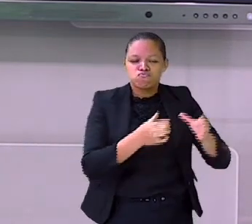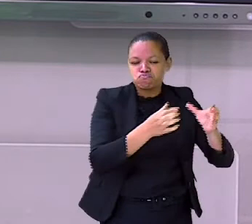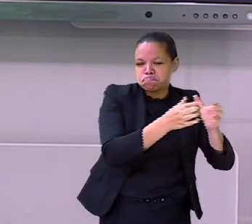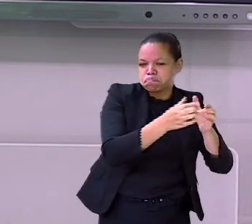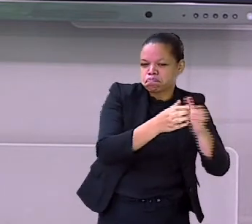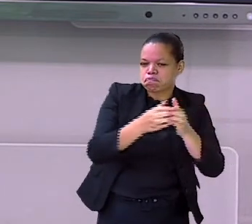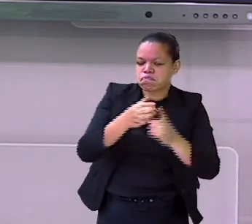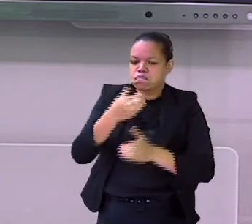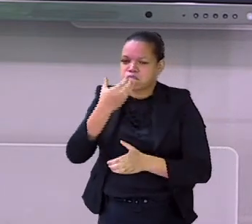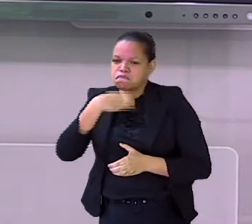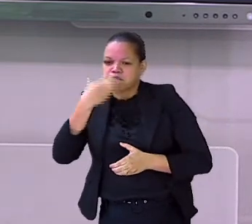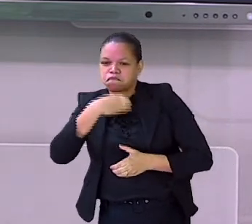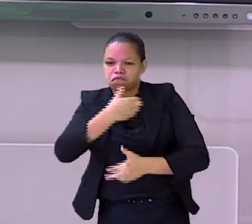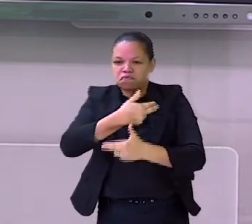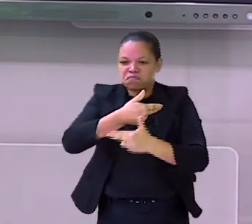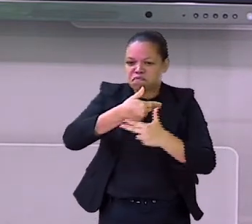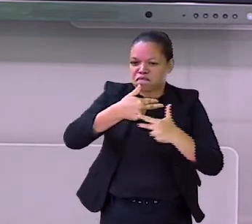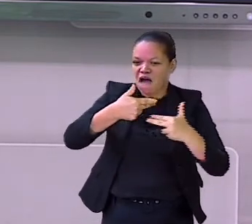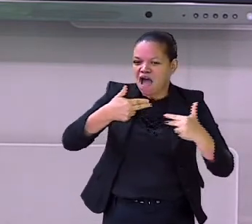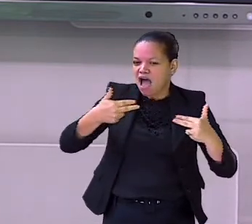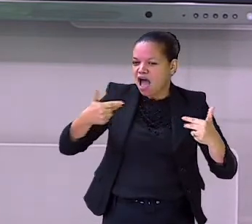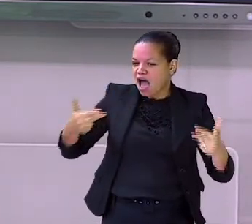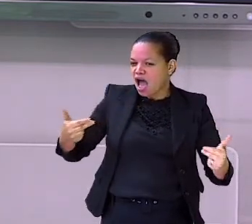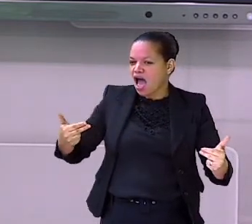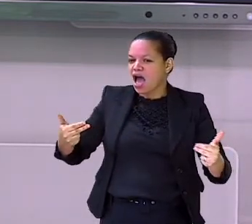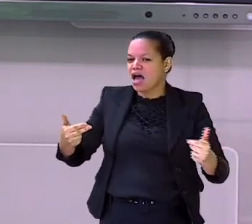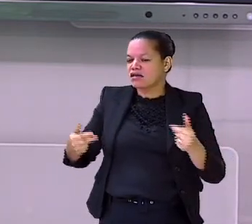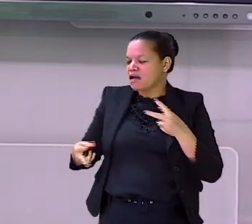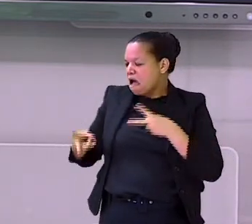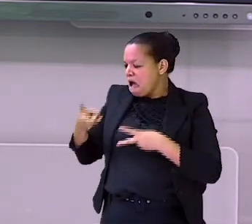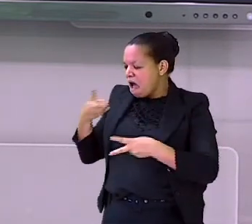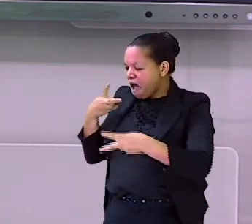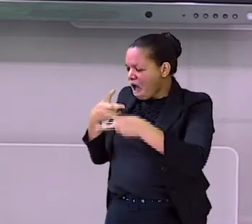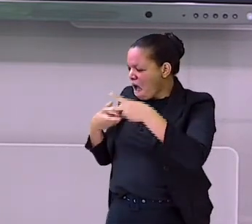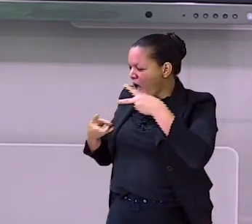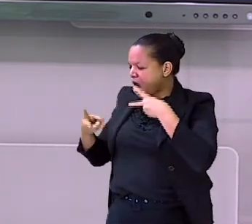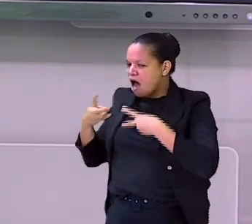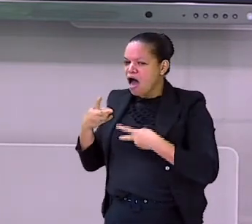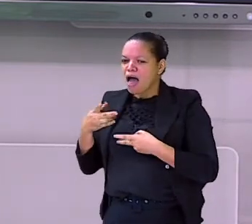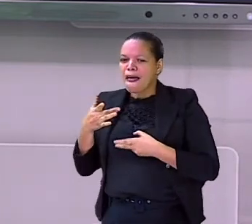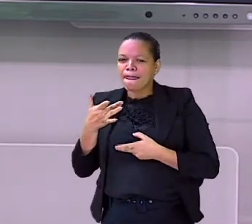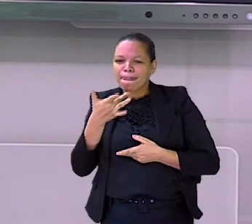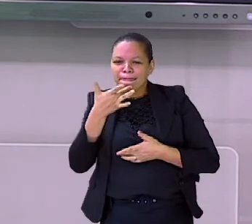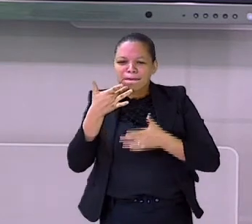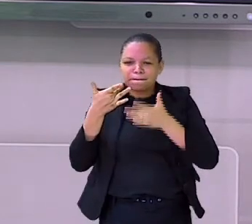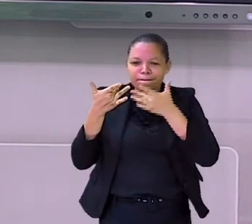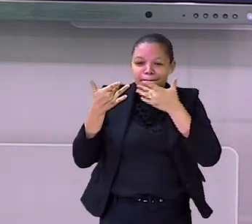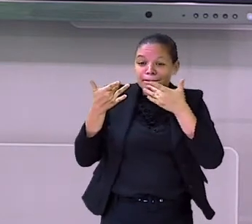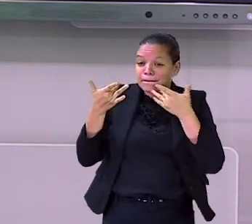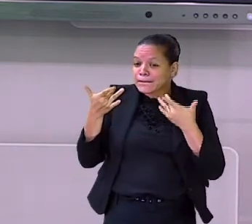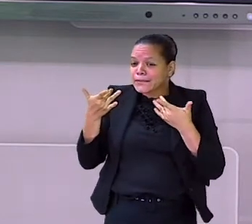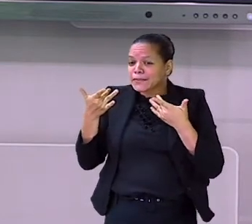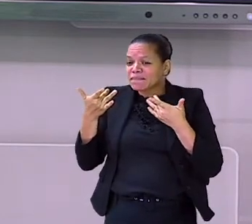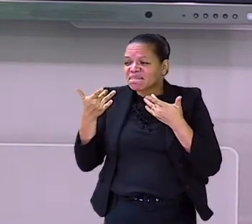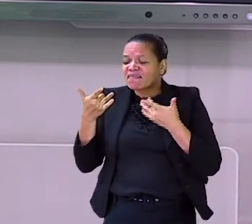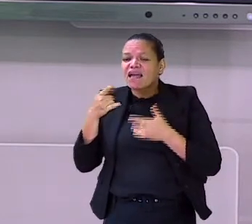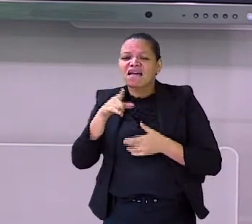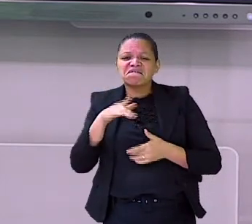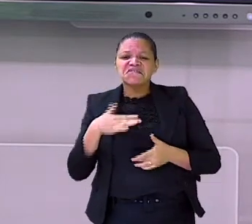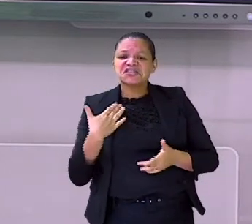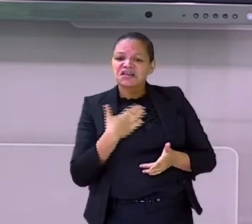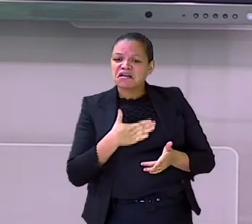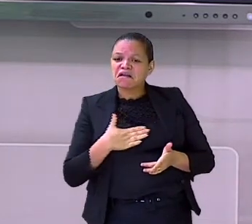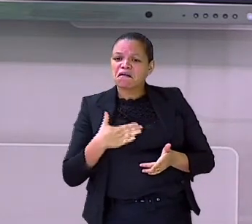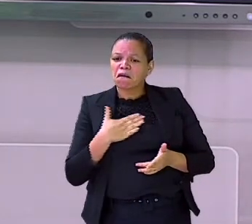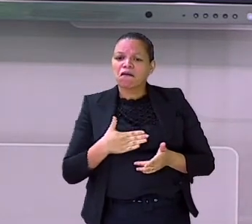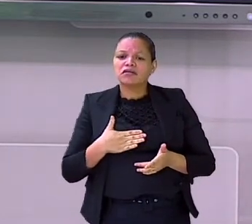bem cultivadas, né? Atrativas, quais as frutas que você mais achou interessante, que você mais gosta. E